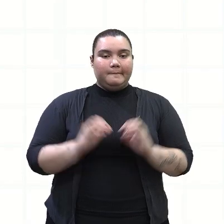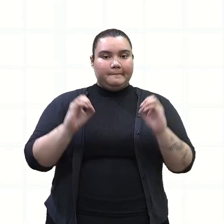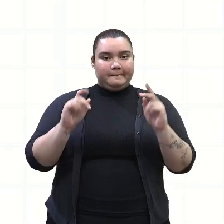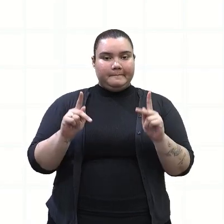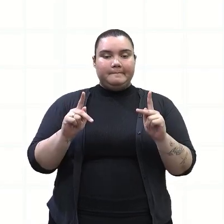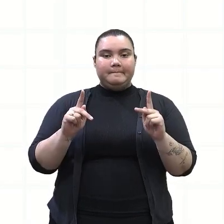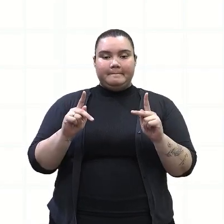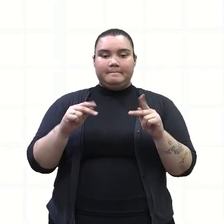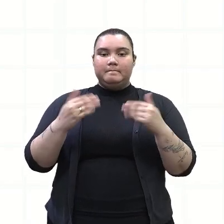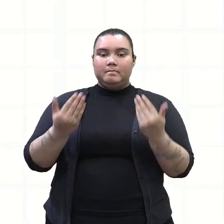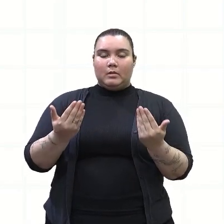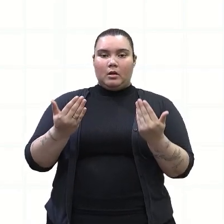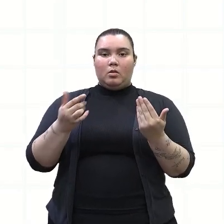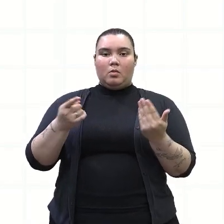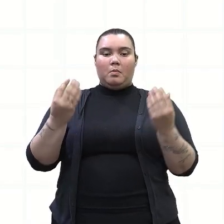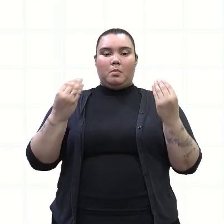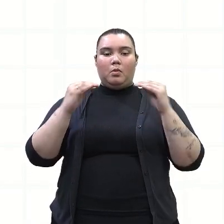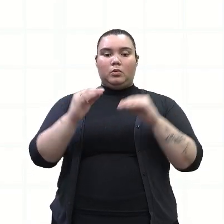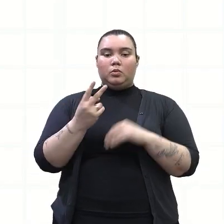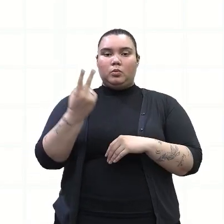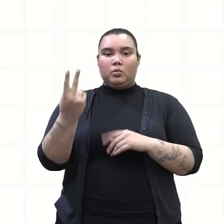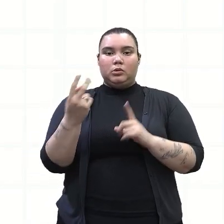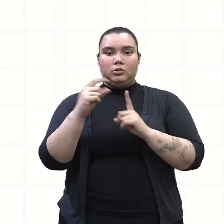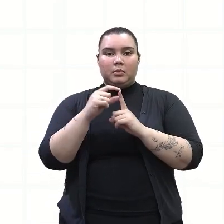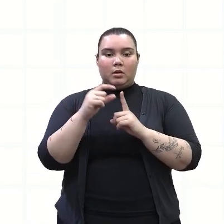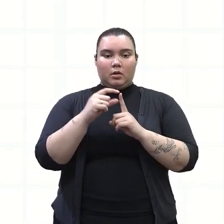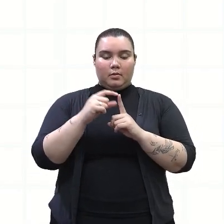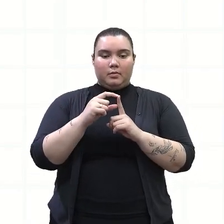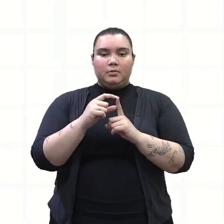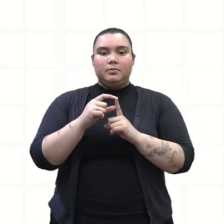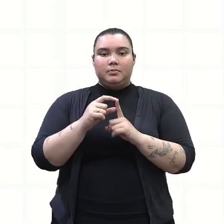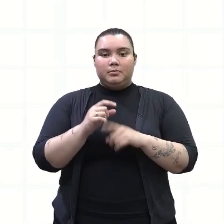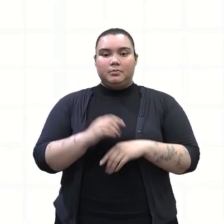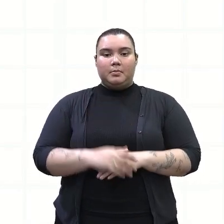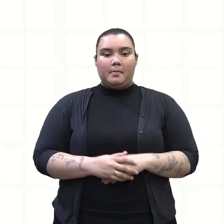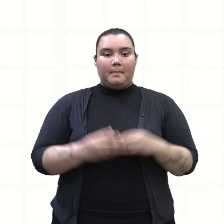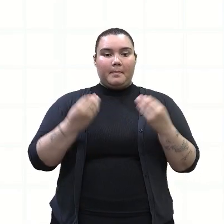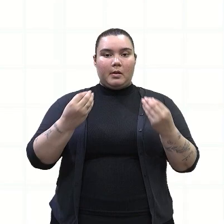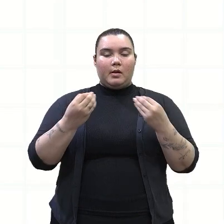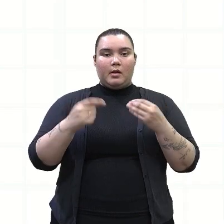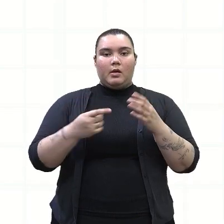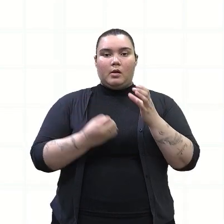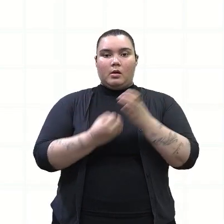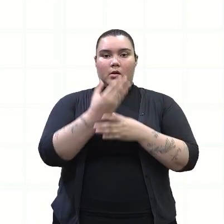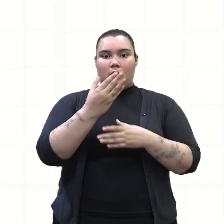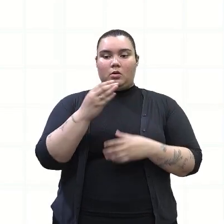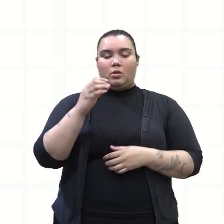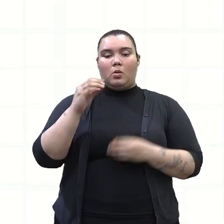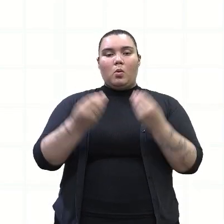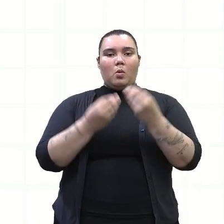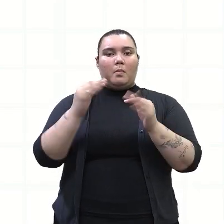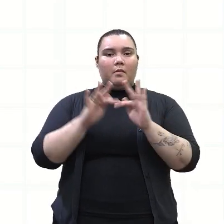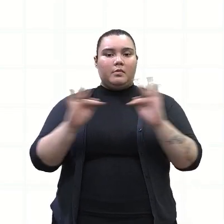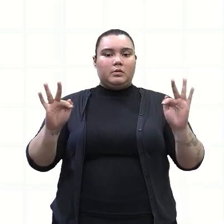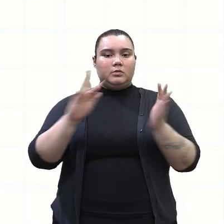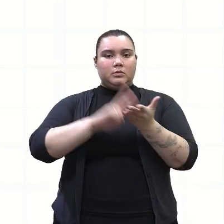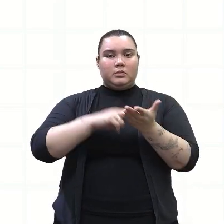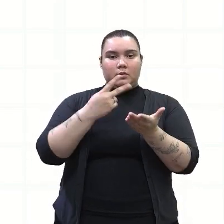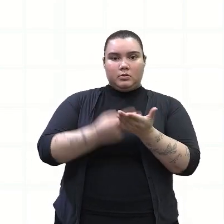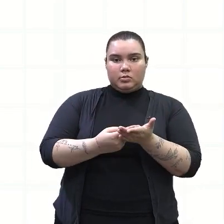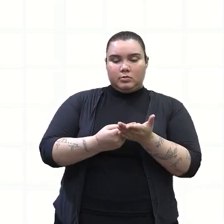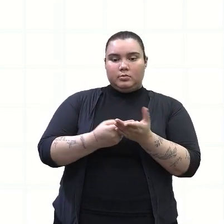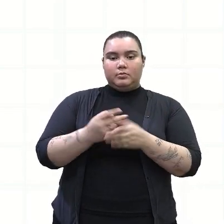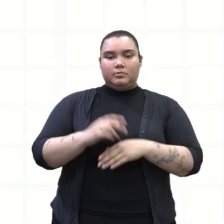só acrescentei essas duas palavras aqui na frente para formar o superlativo. E como é que ficou aqui the most